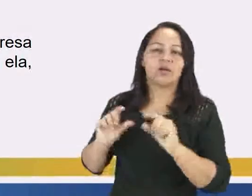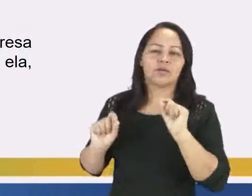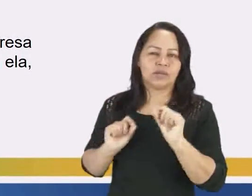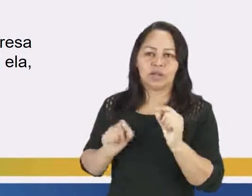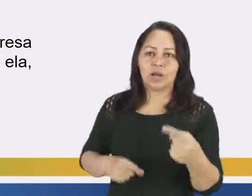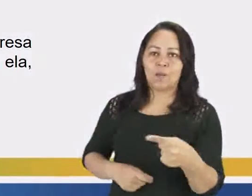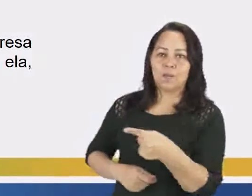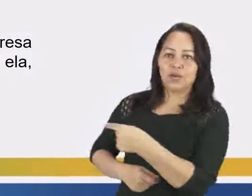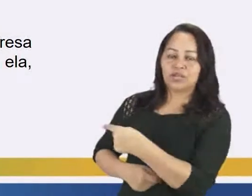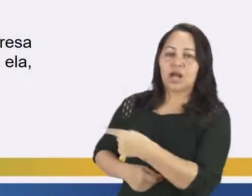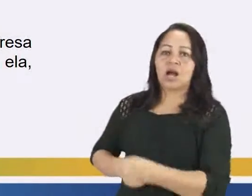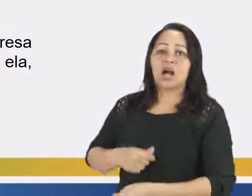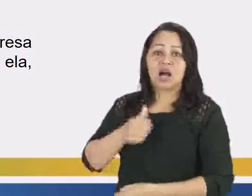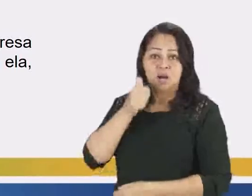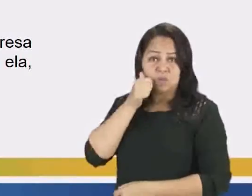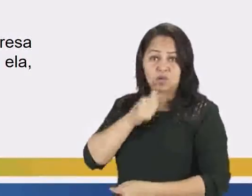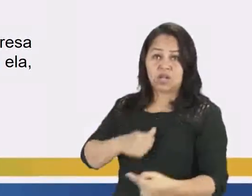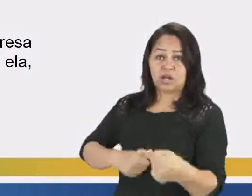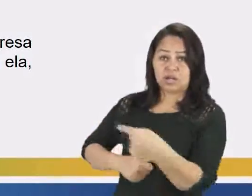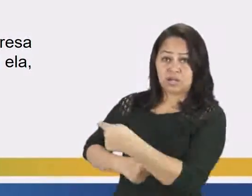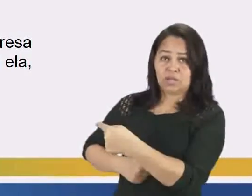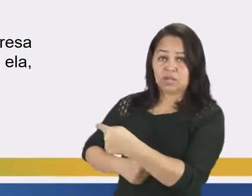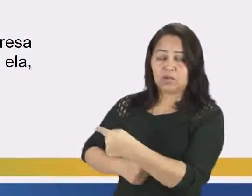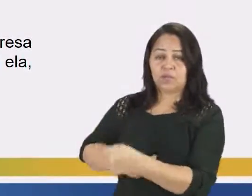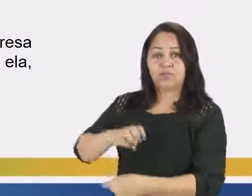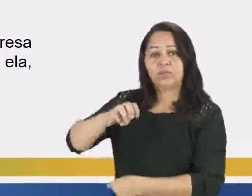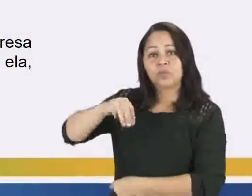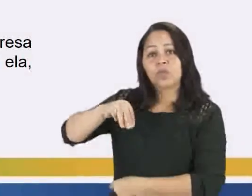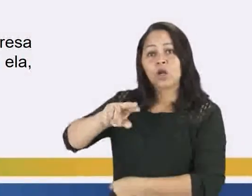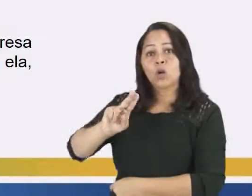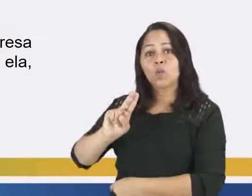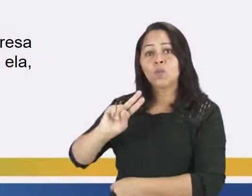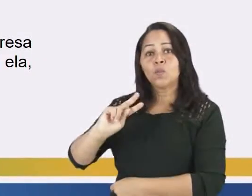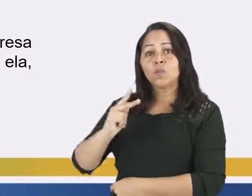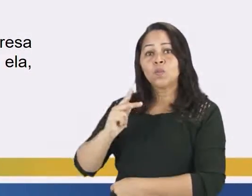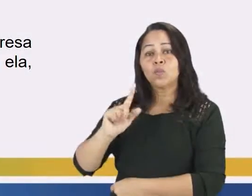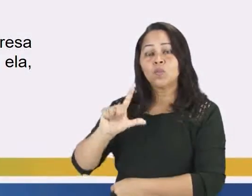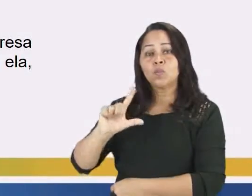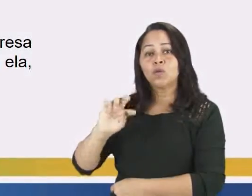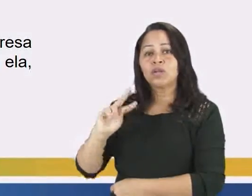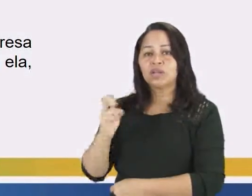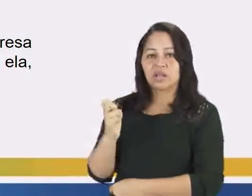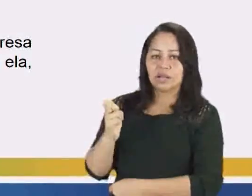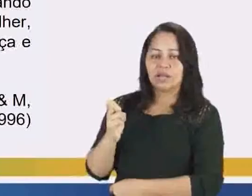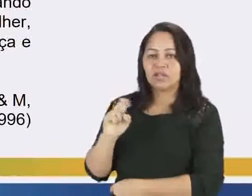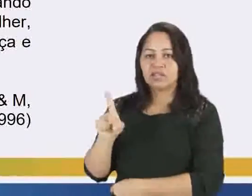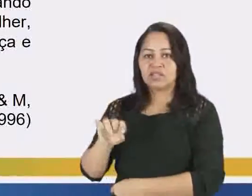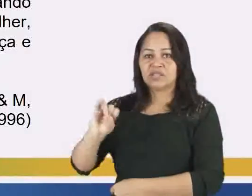dizia a mulher aqui, ou às vezes esta mulherzinha.